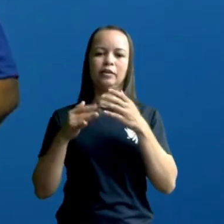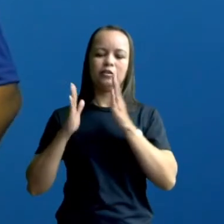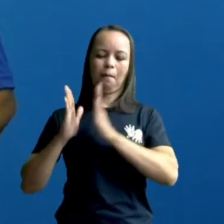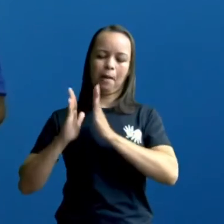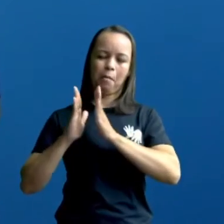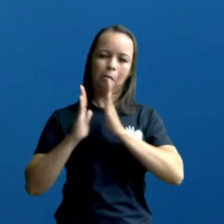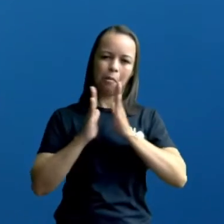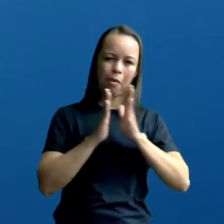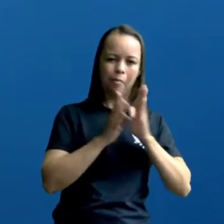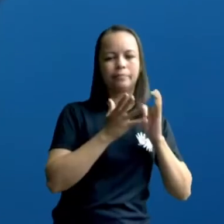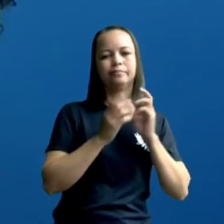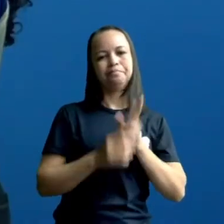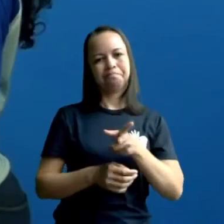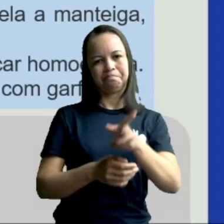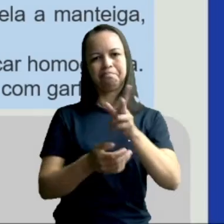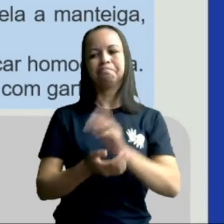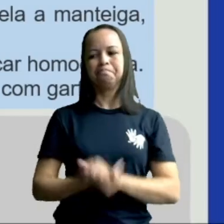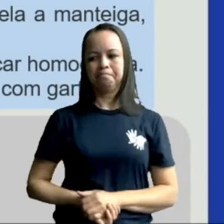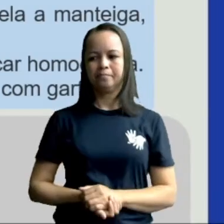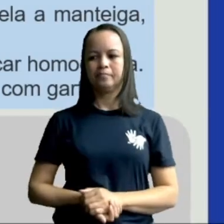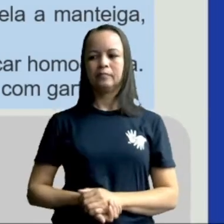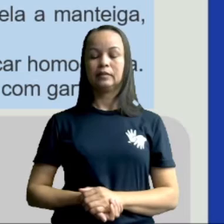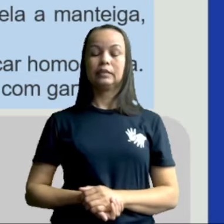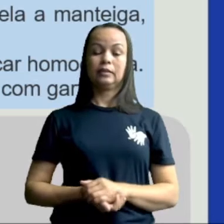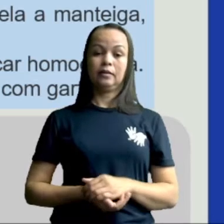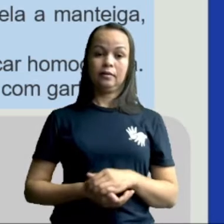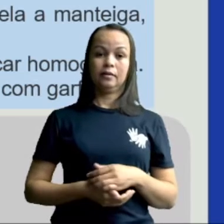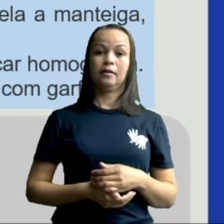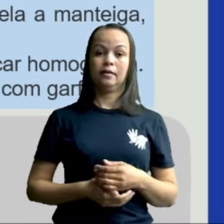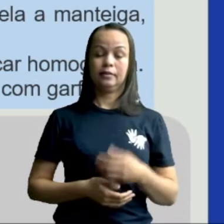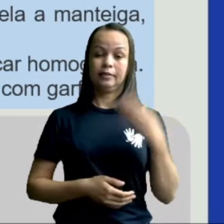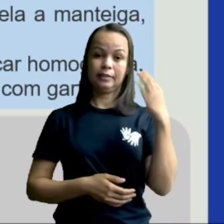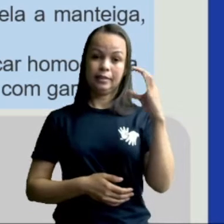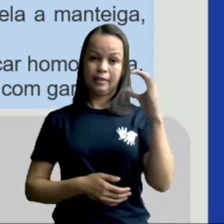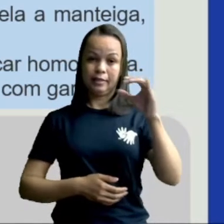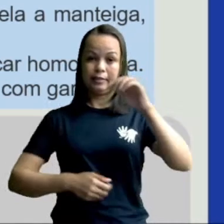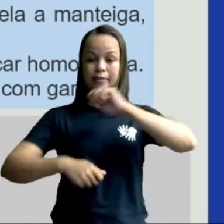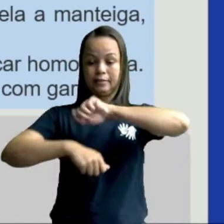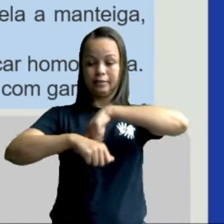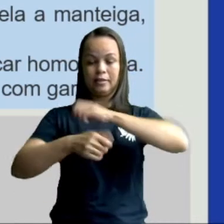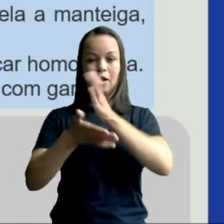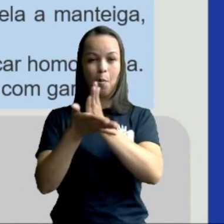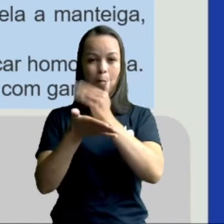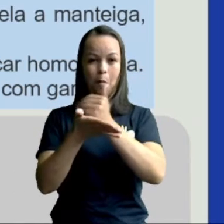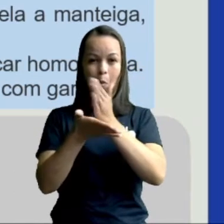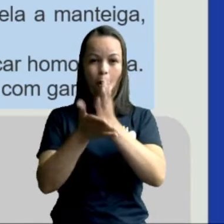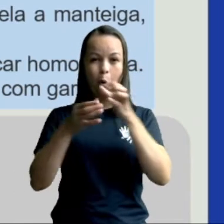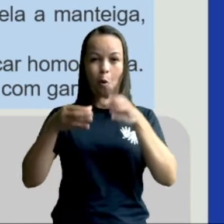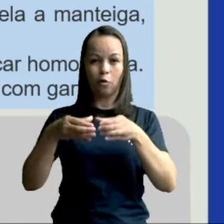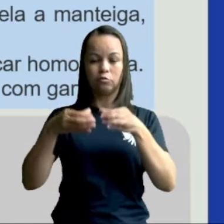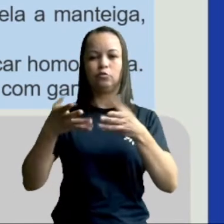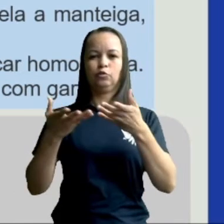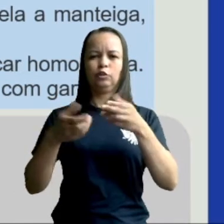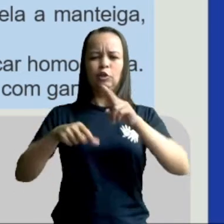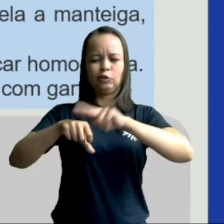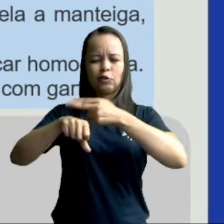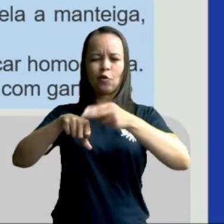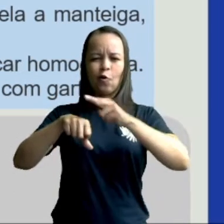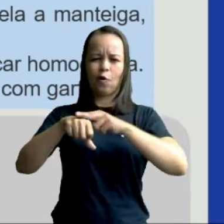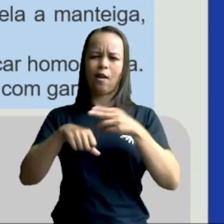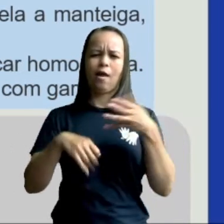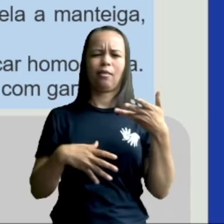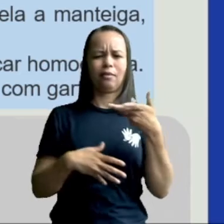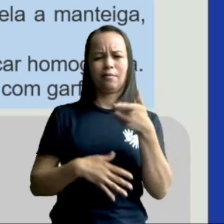a passo. Vamos lá. Ciências na receita do bolo, não é isso? Nós temos aí um bolo de chocolate